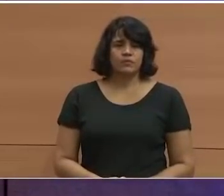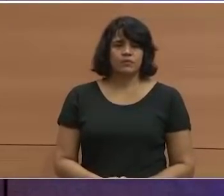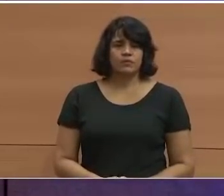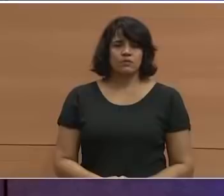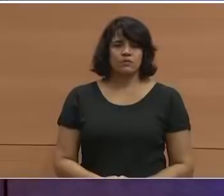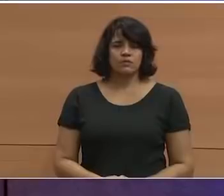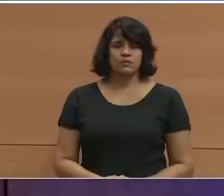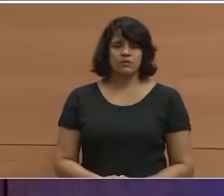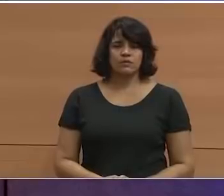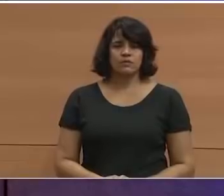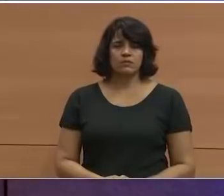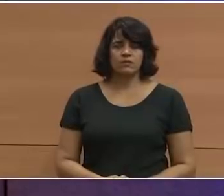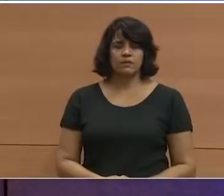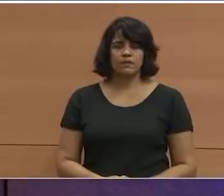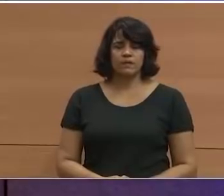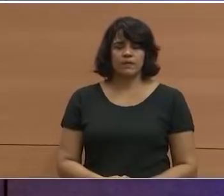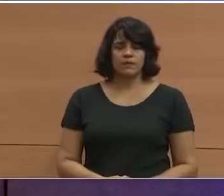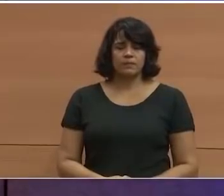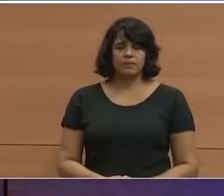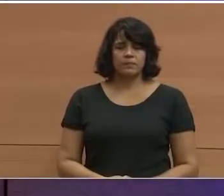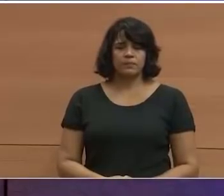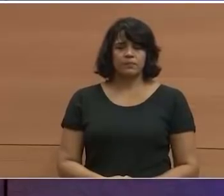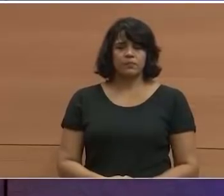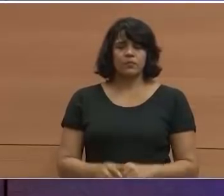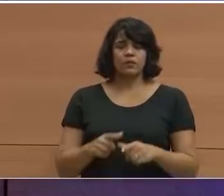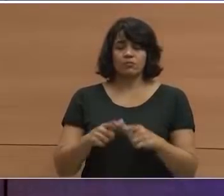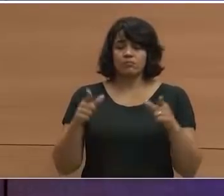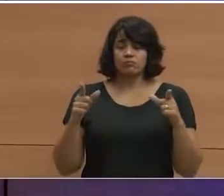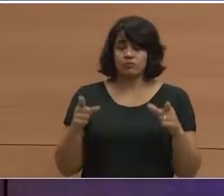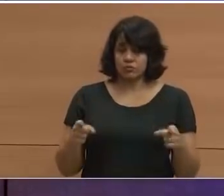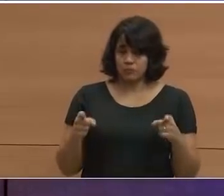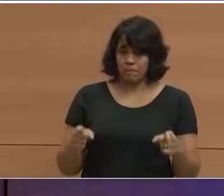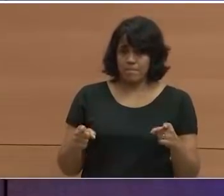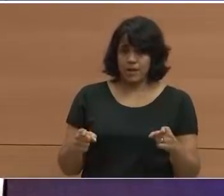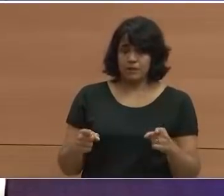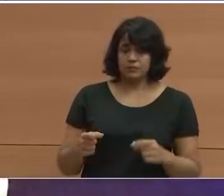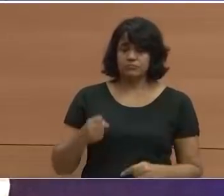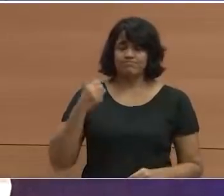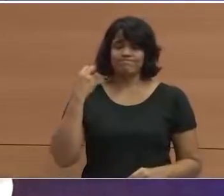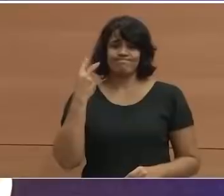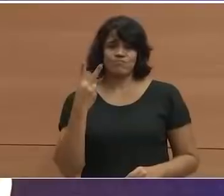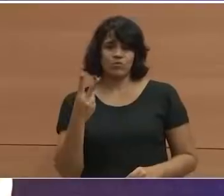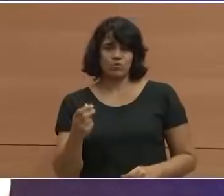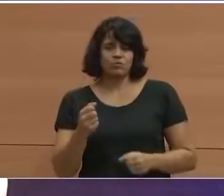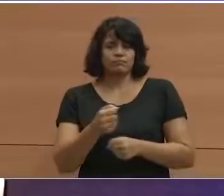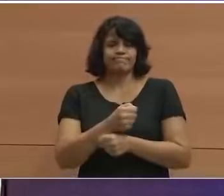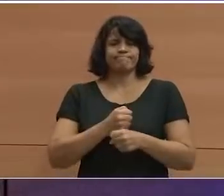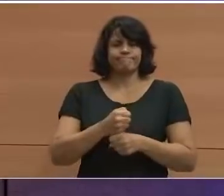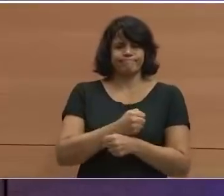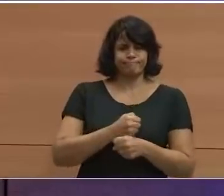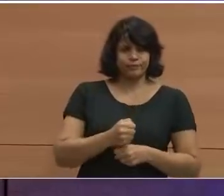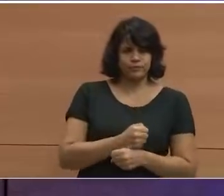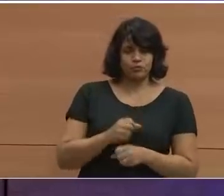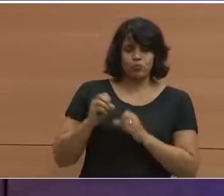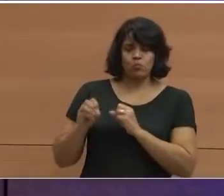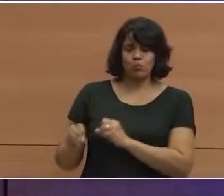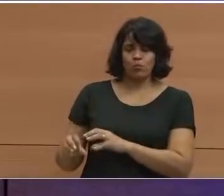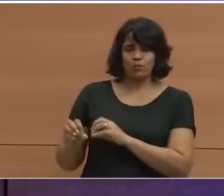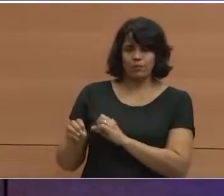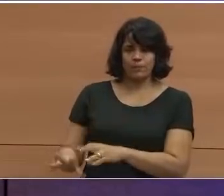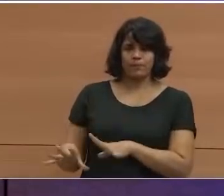durou isto por espaço de 2 anos, dando ensejo a que todos